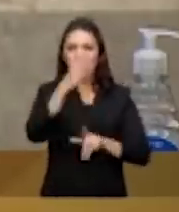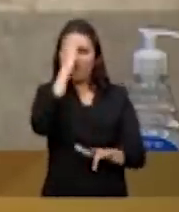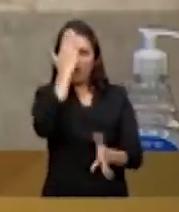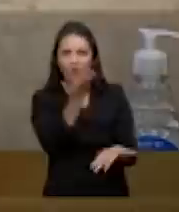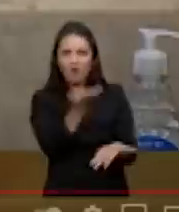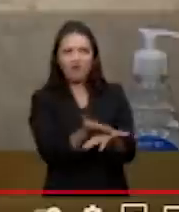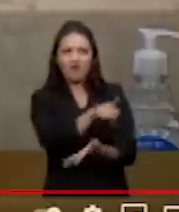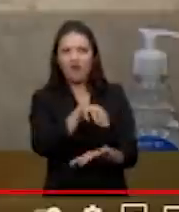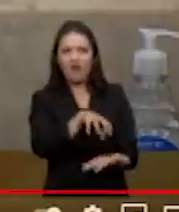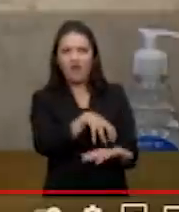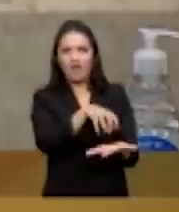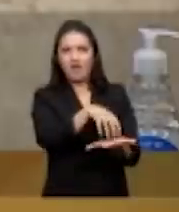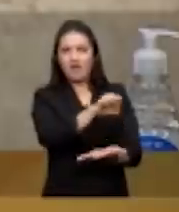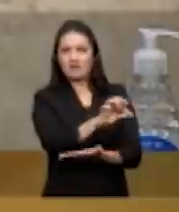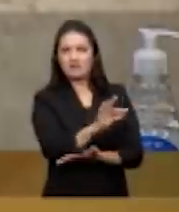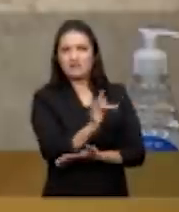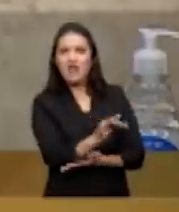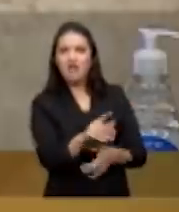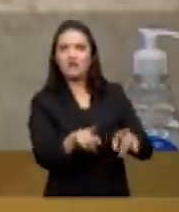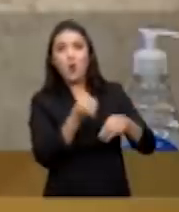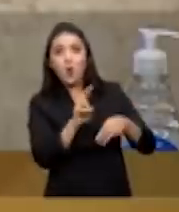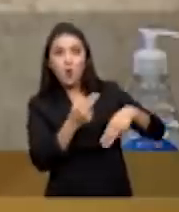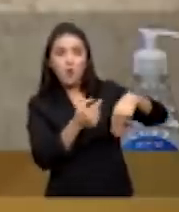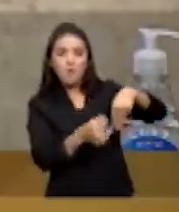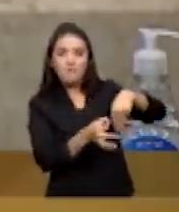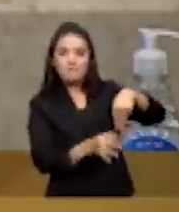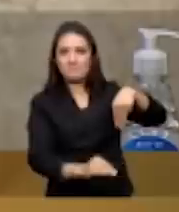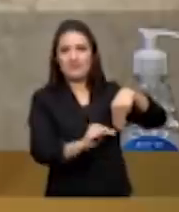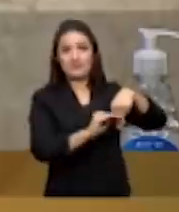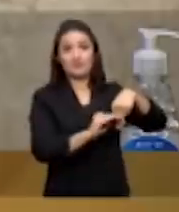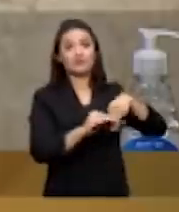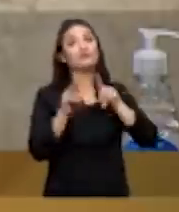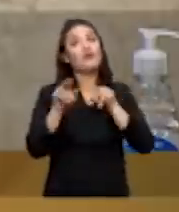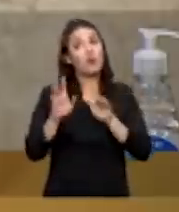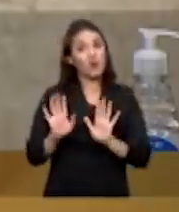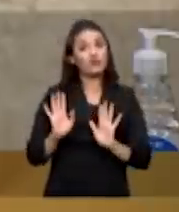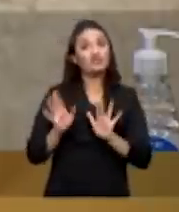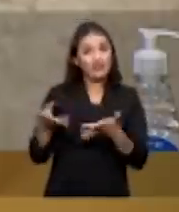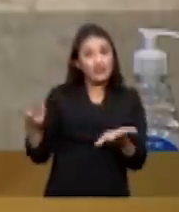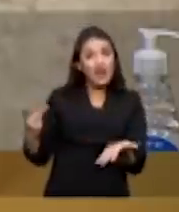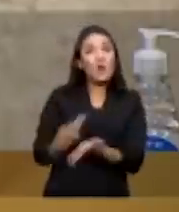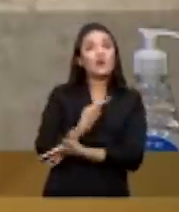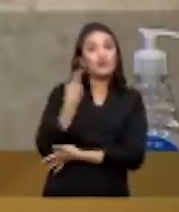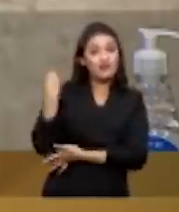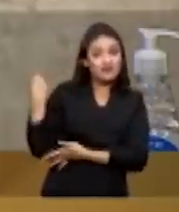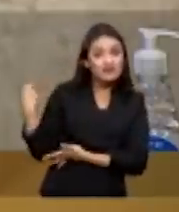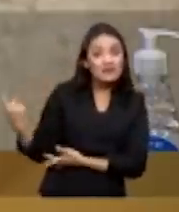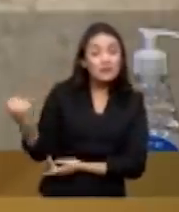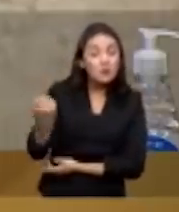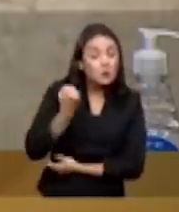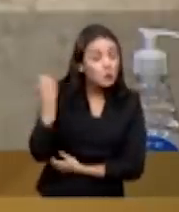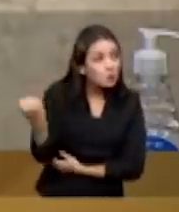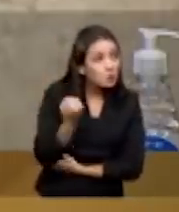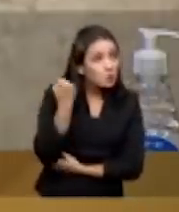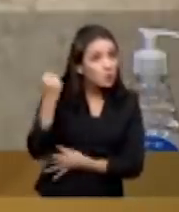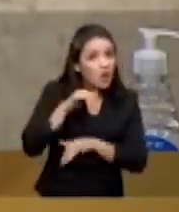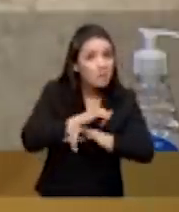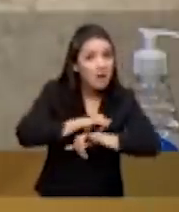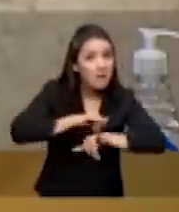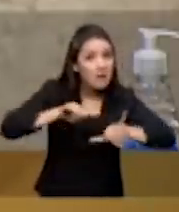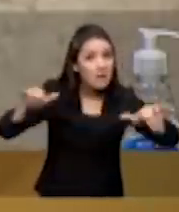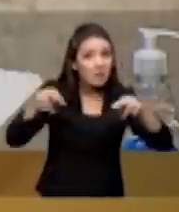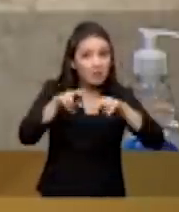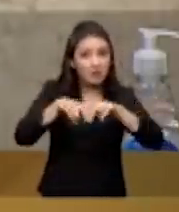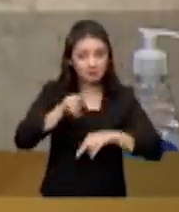Supremo Tribunal Federal e de seus membros, tal como vem sendo gravemente difundidas pelo chefe da